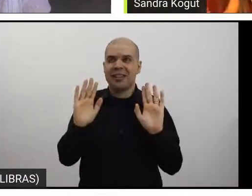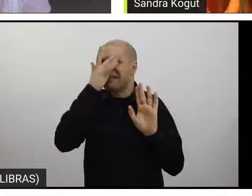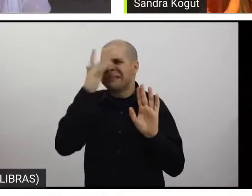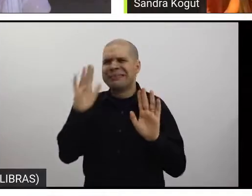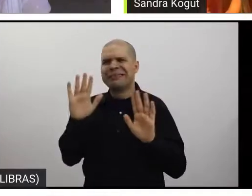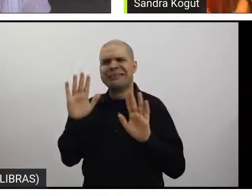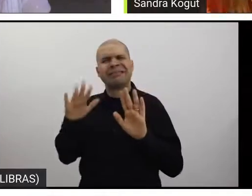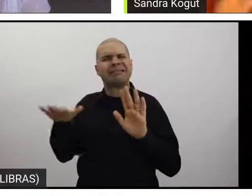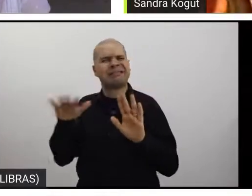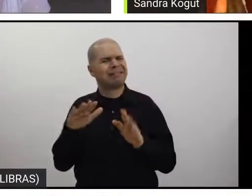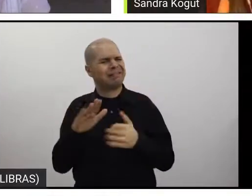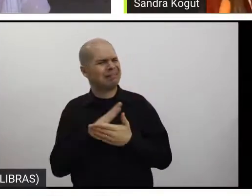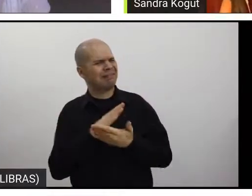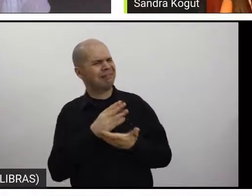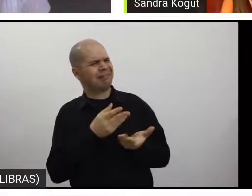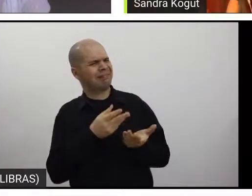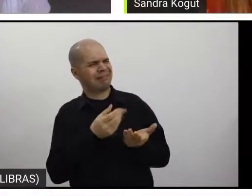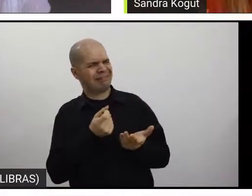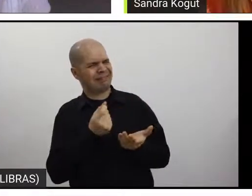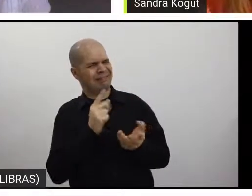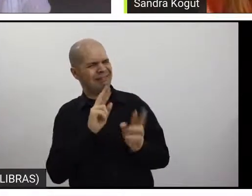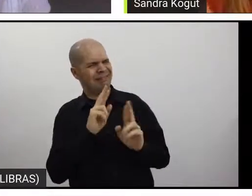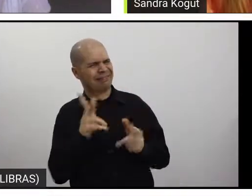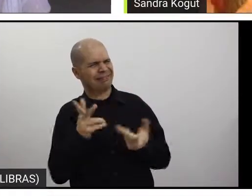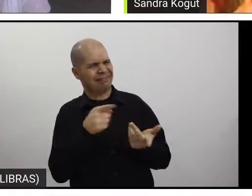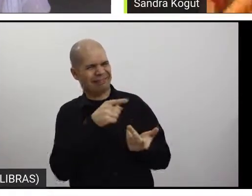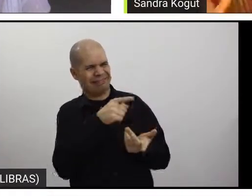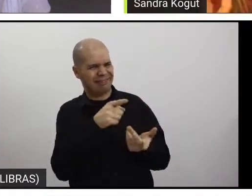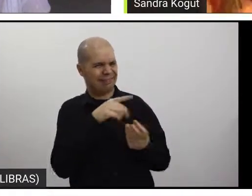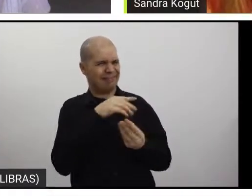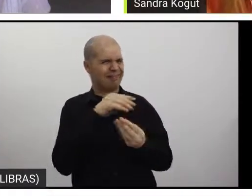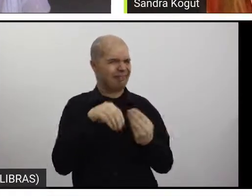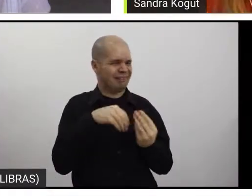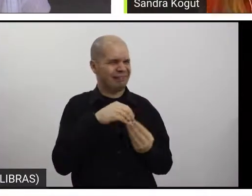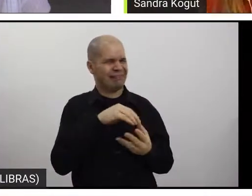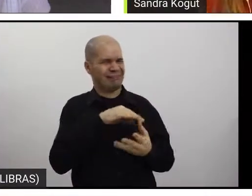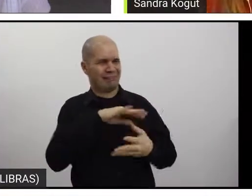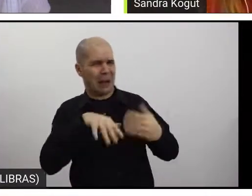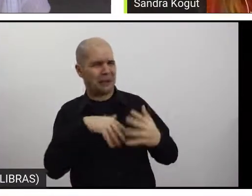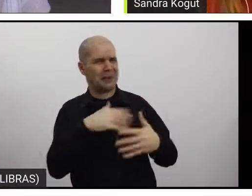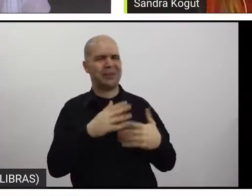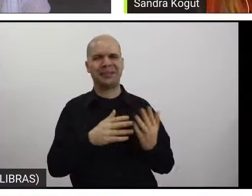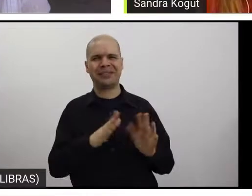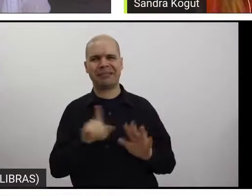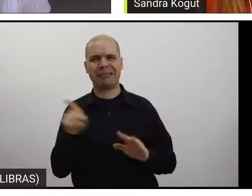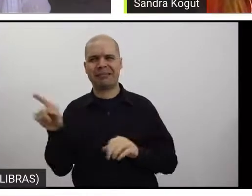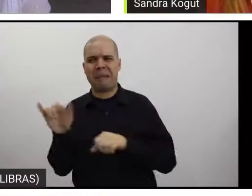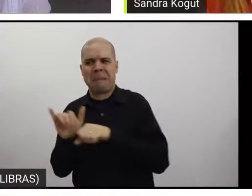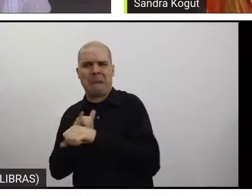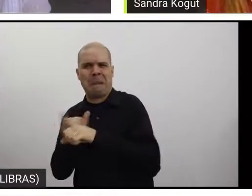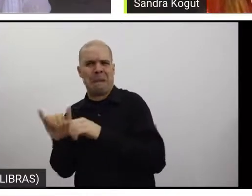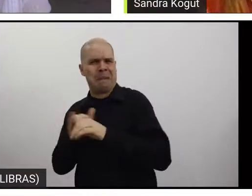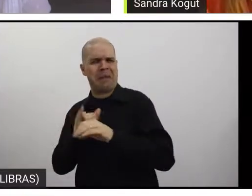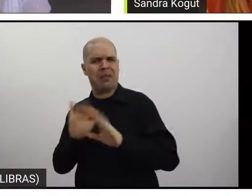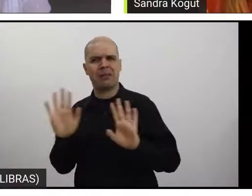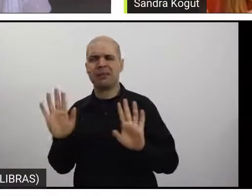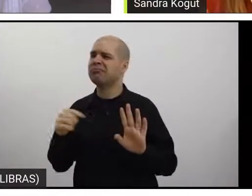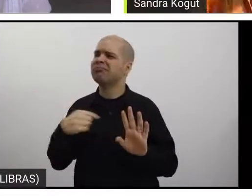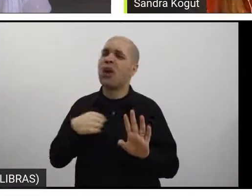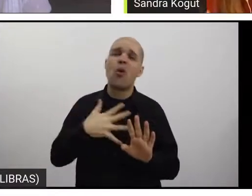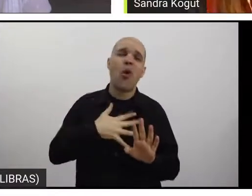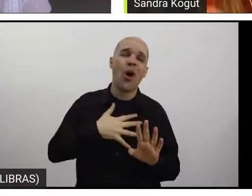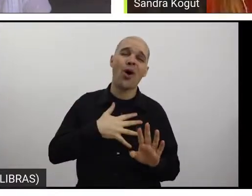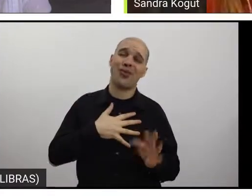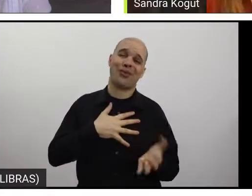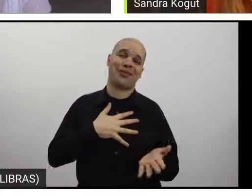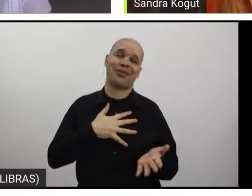encaixar, entendeu? Então, eu era assim já. E eu, na verdade, me senti em casa fazendo esse trabalho, porque esse trabalho